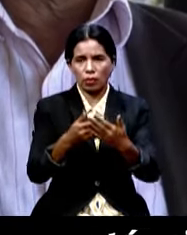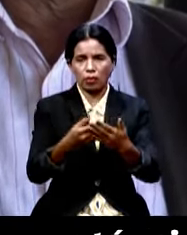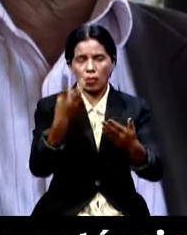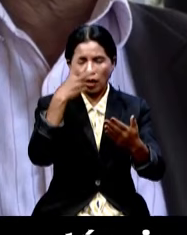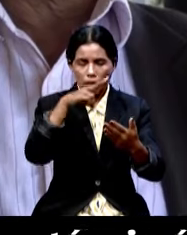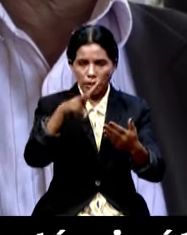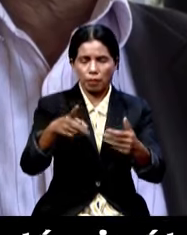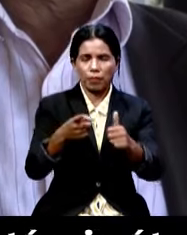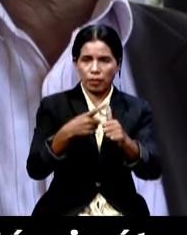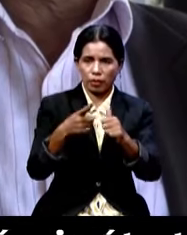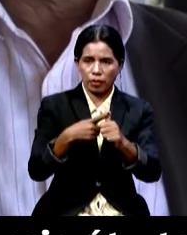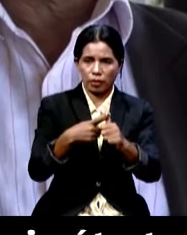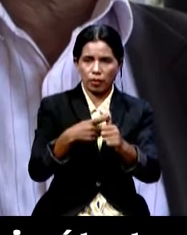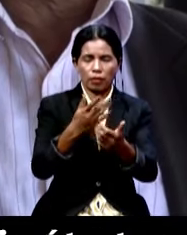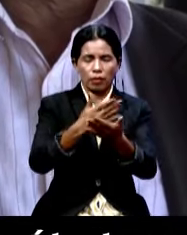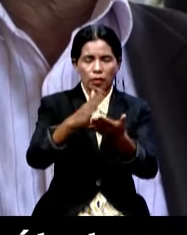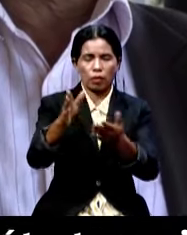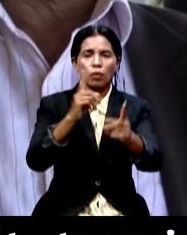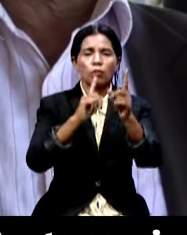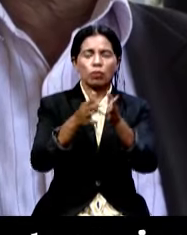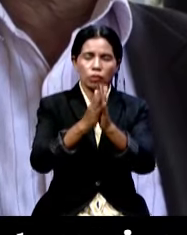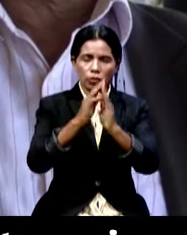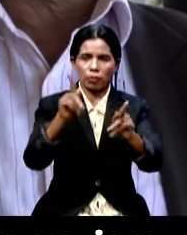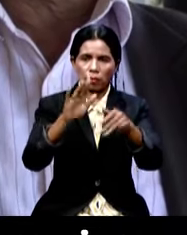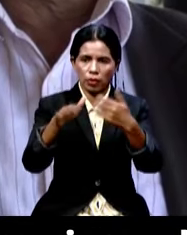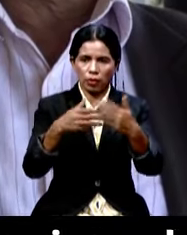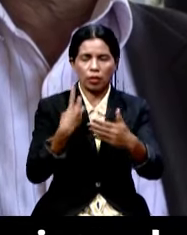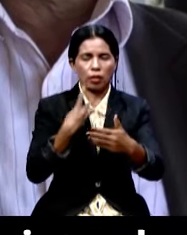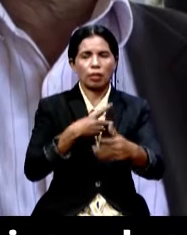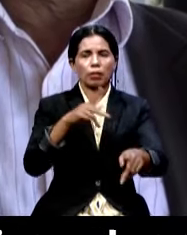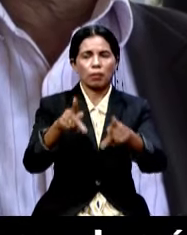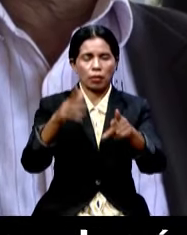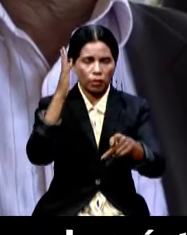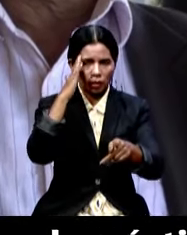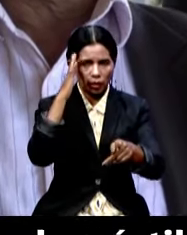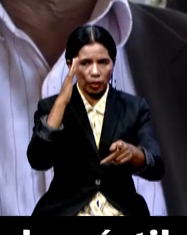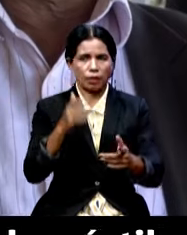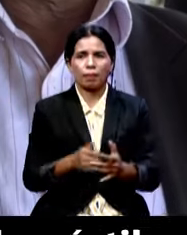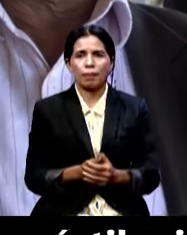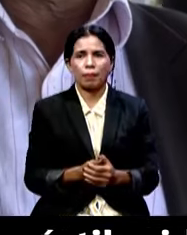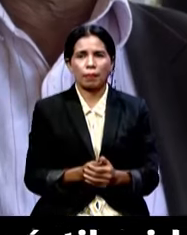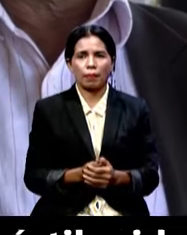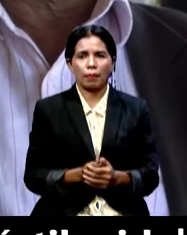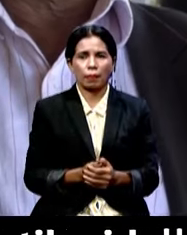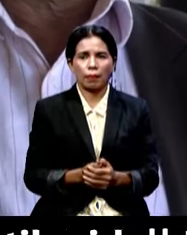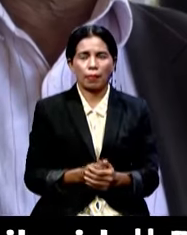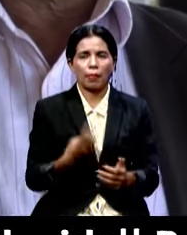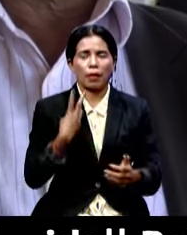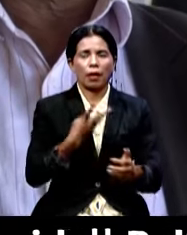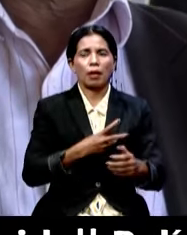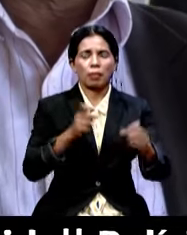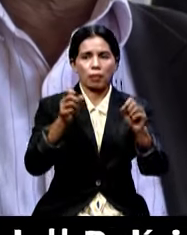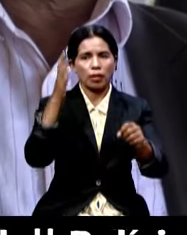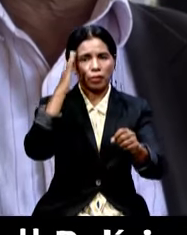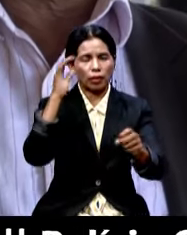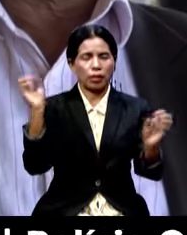mai socializa o povo para ame povo mas bela hatene para ame mas jang katak